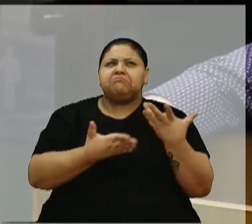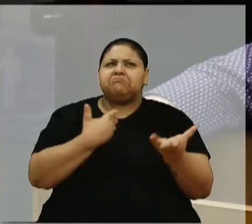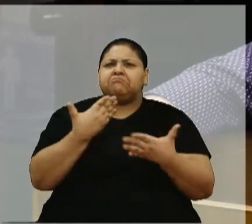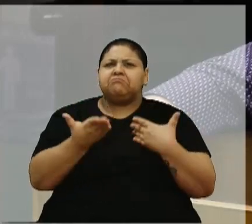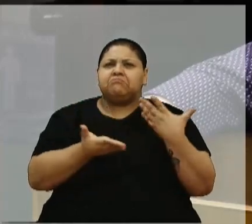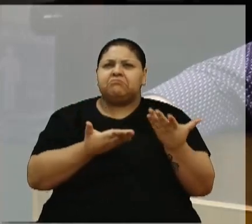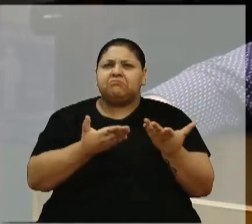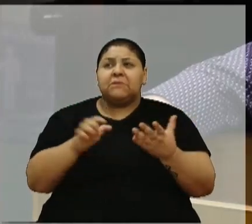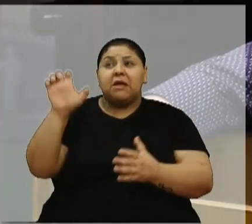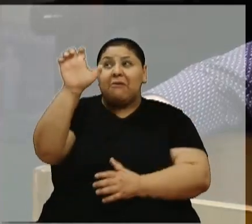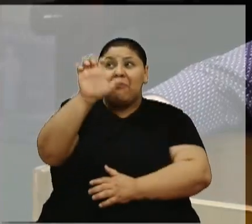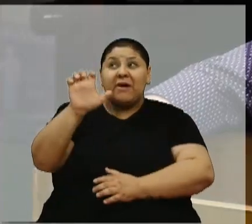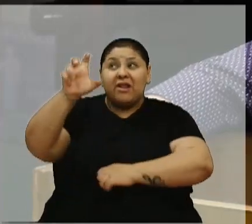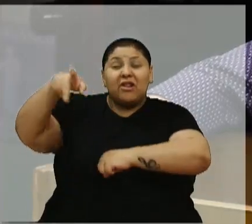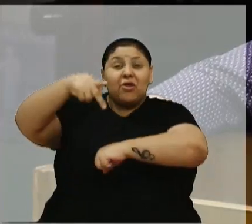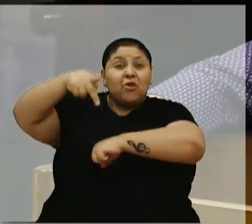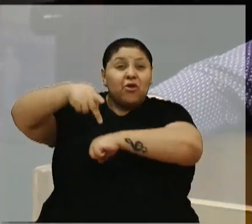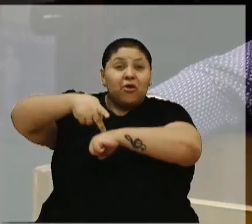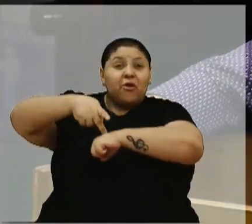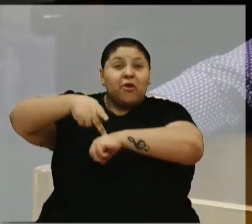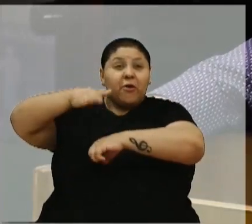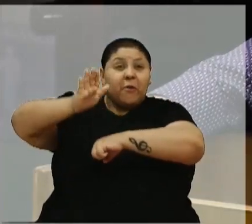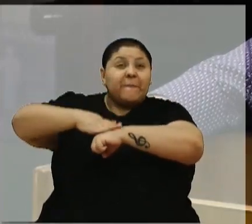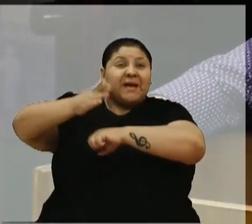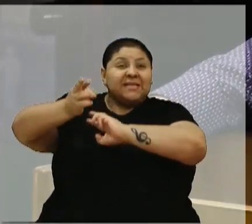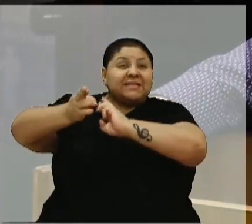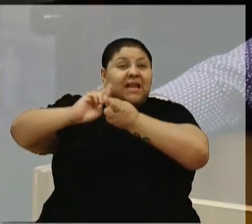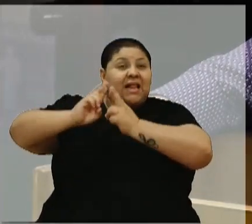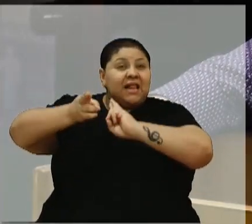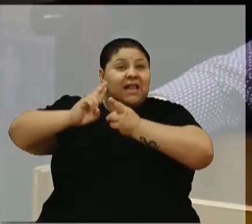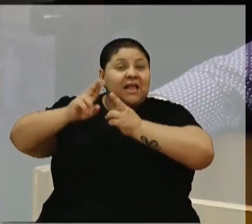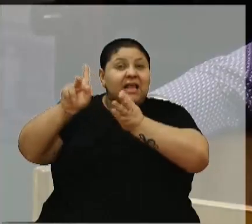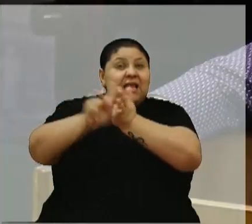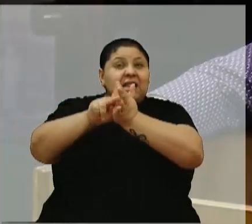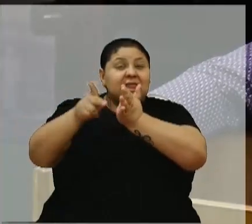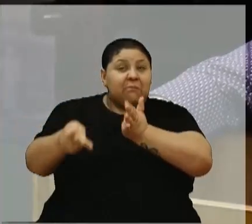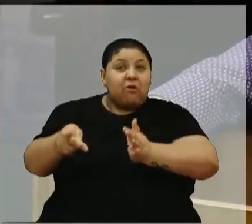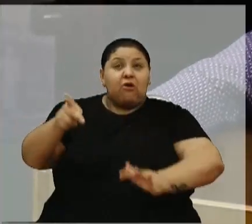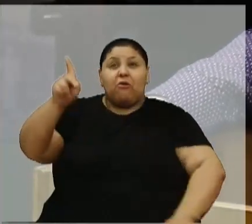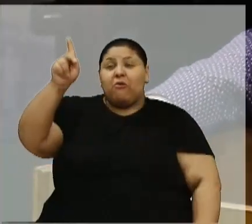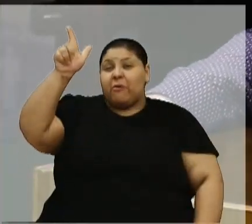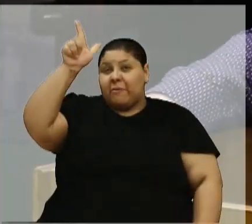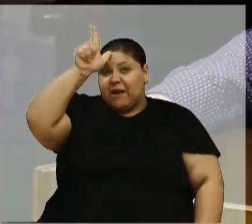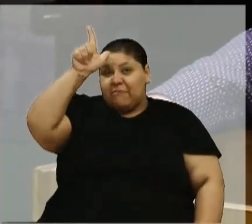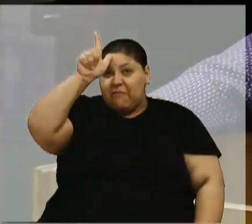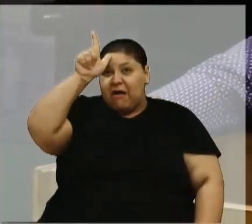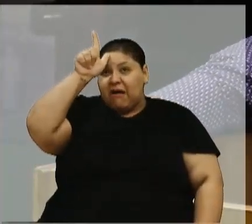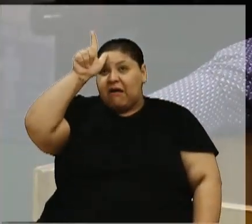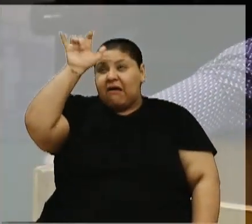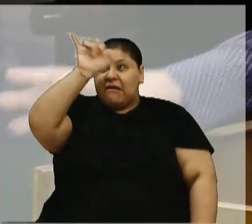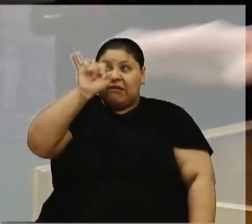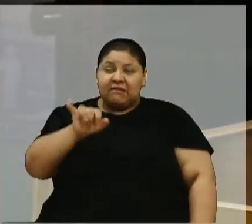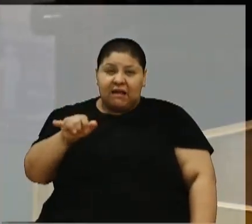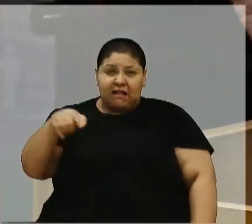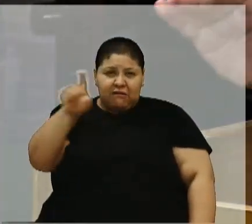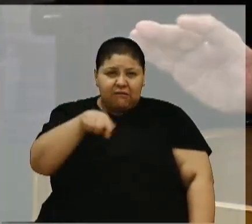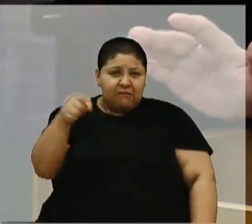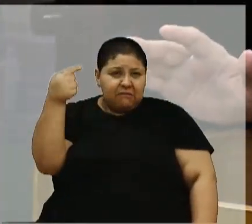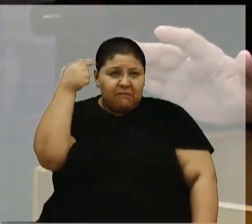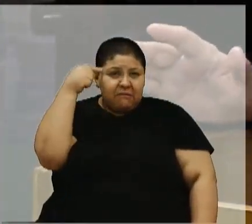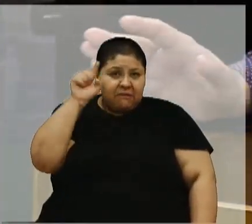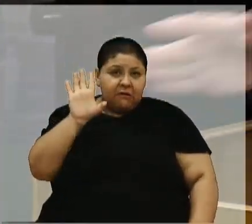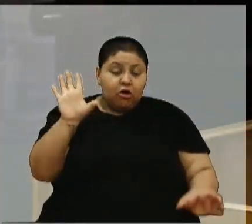para a Europa, dos países que nós temos mais relação, na própria Alemanha, na Itália. Vamos pensar que um